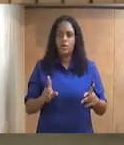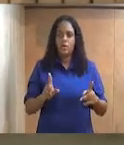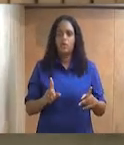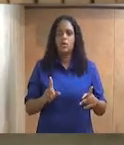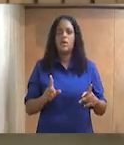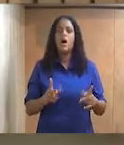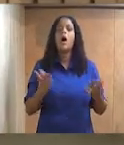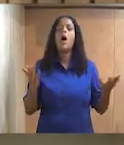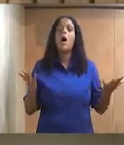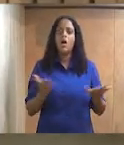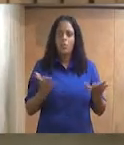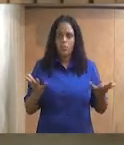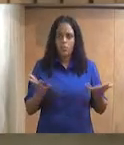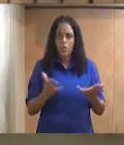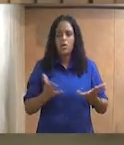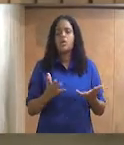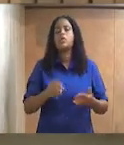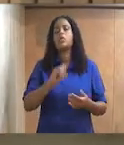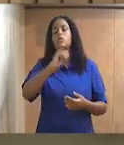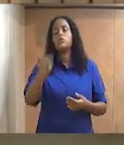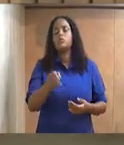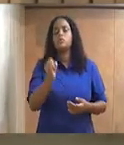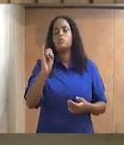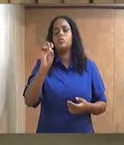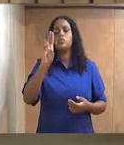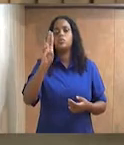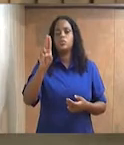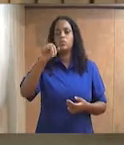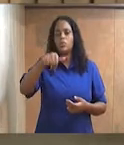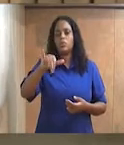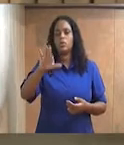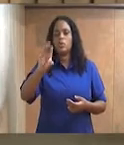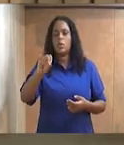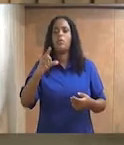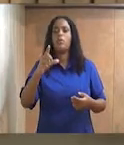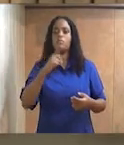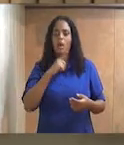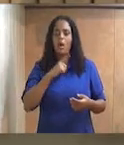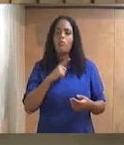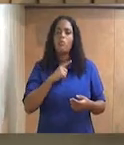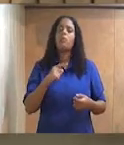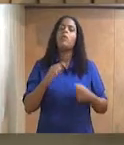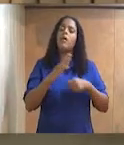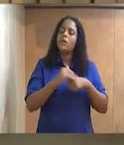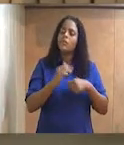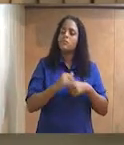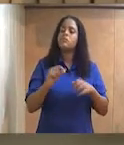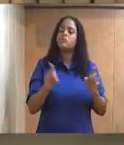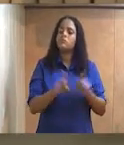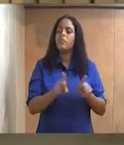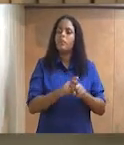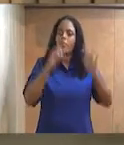Agora, o Júnior Reis, vereador que eu tenho um carinho, eu tenho um respeito muito grande,